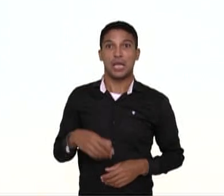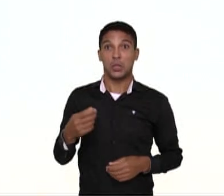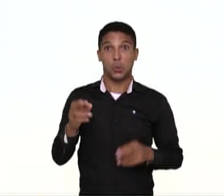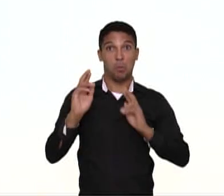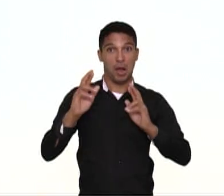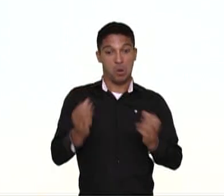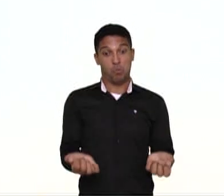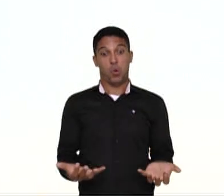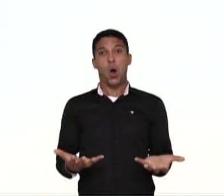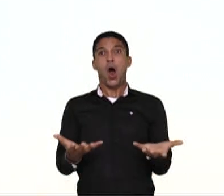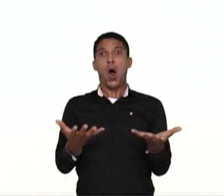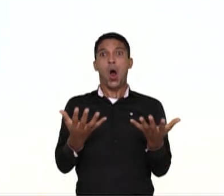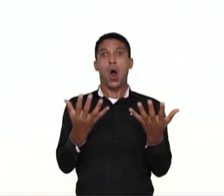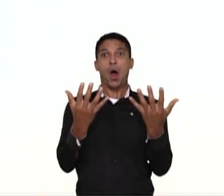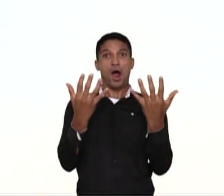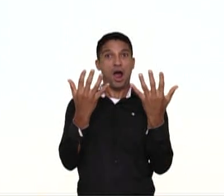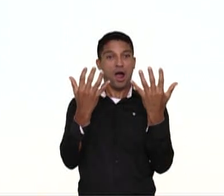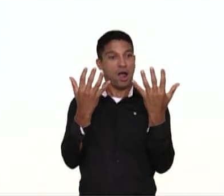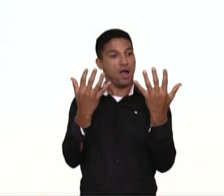21.987,57, R$